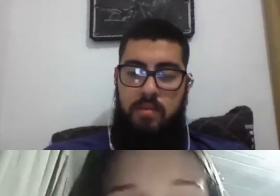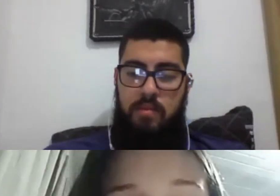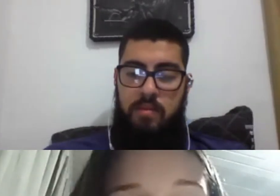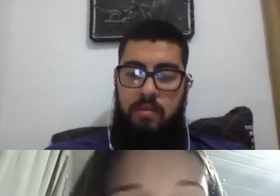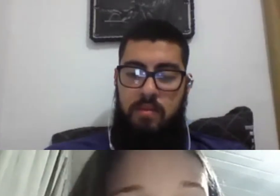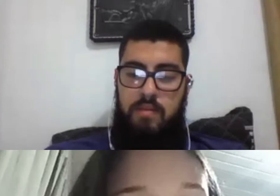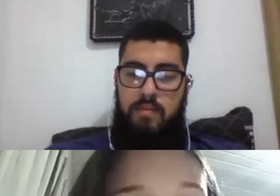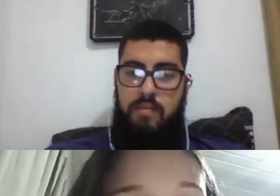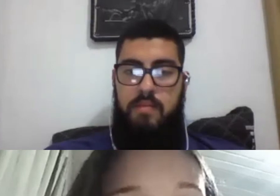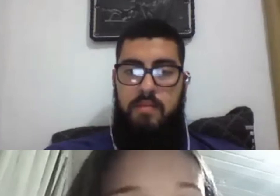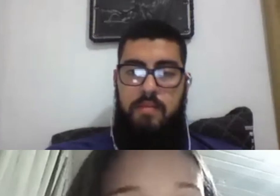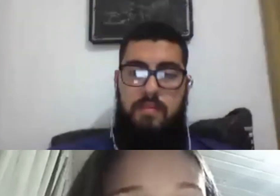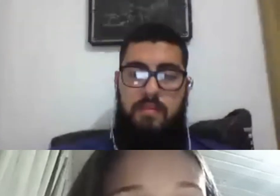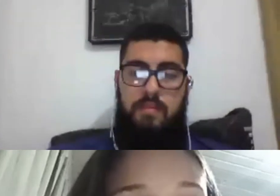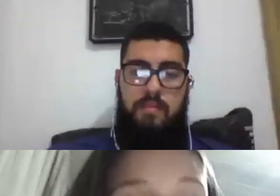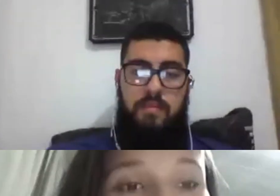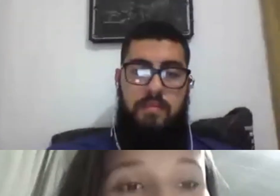seguir.